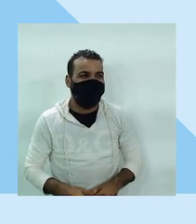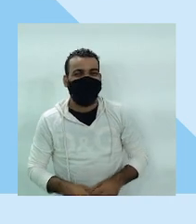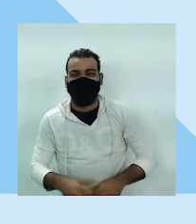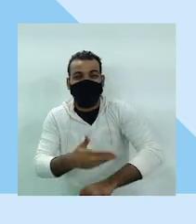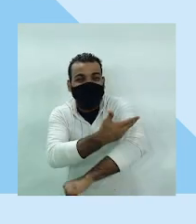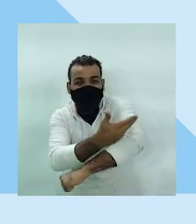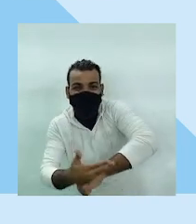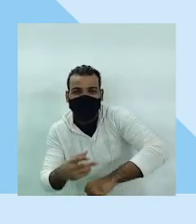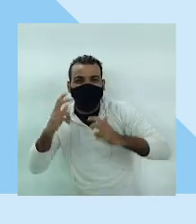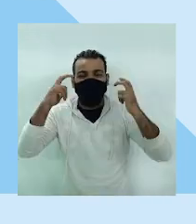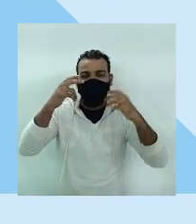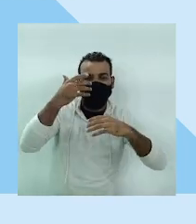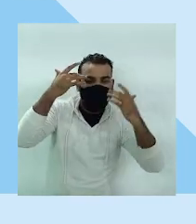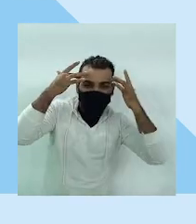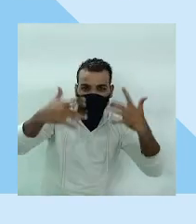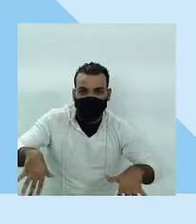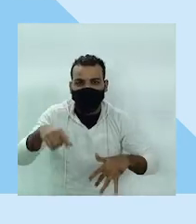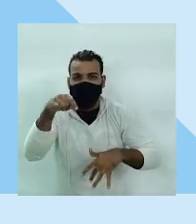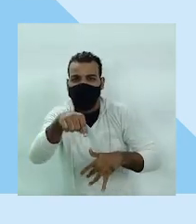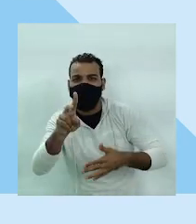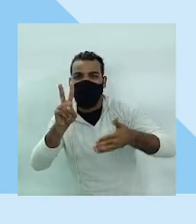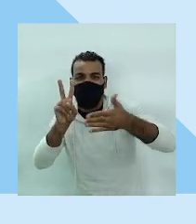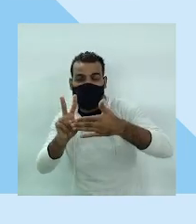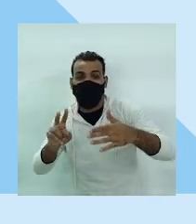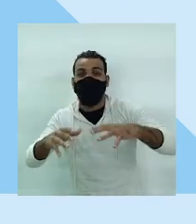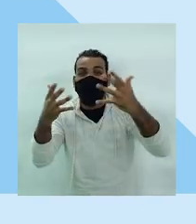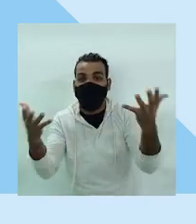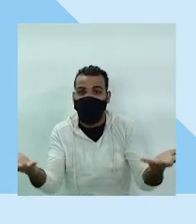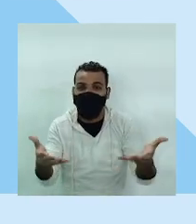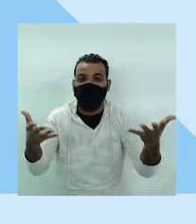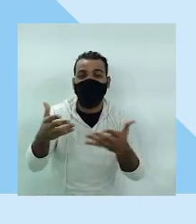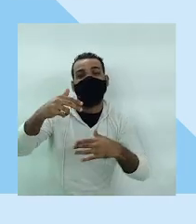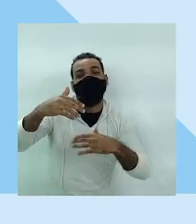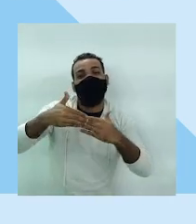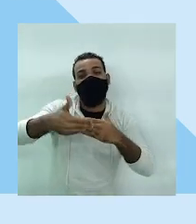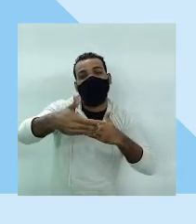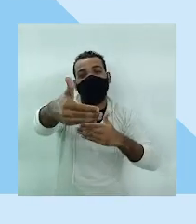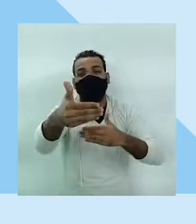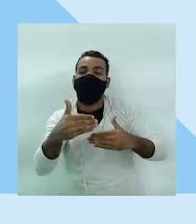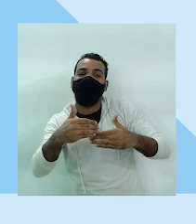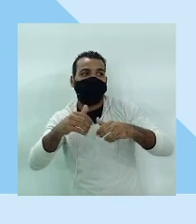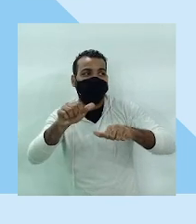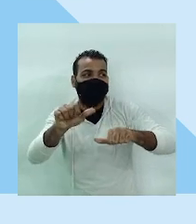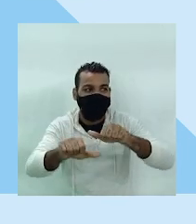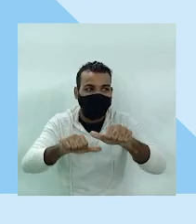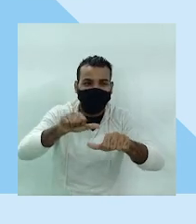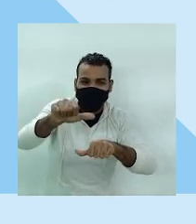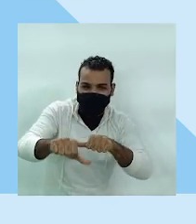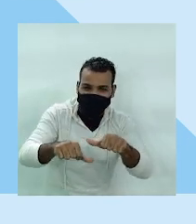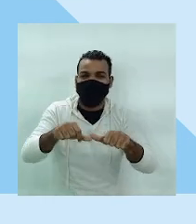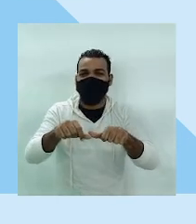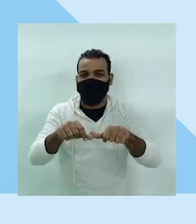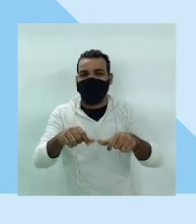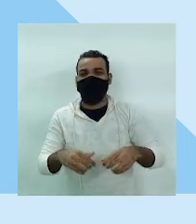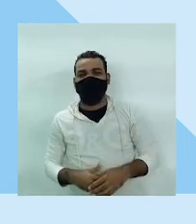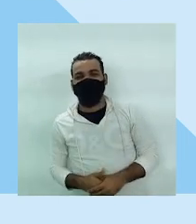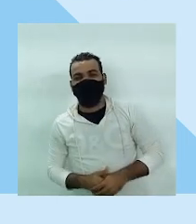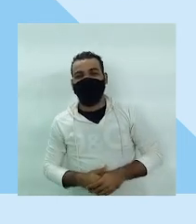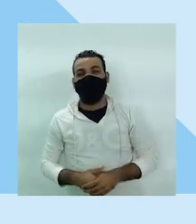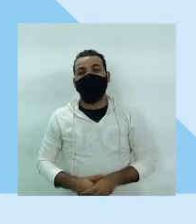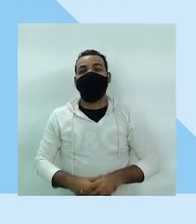dos nativos agora vão passar por um processo de transformação, não é isso?